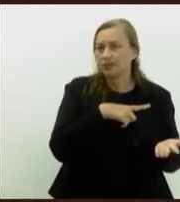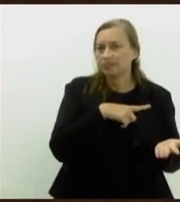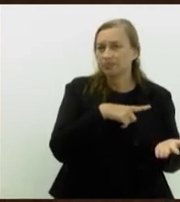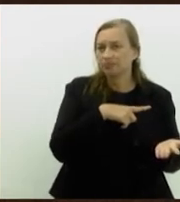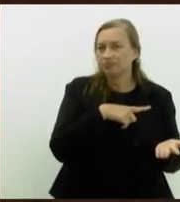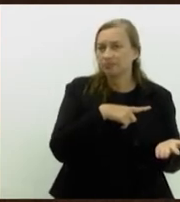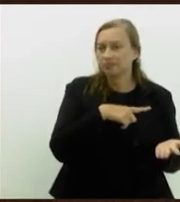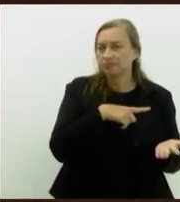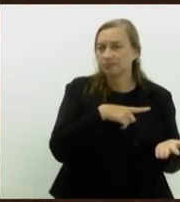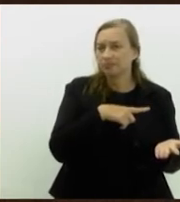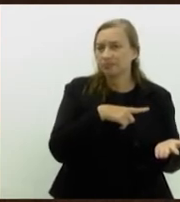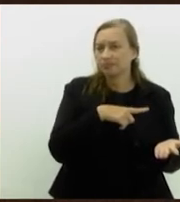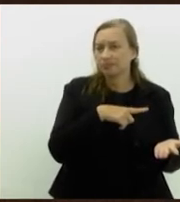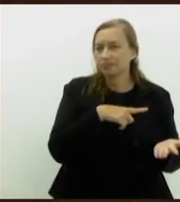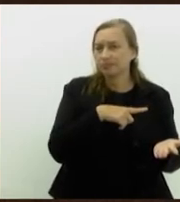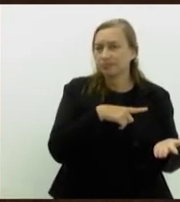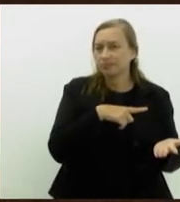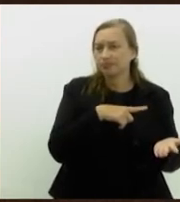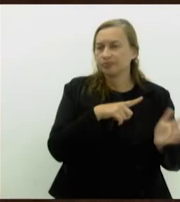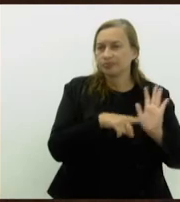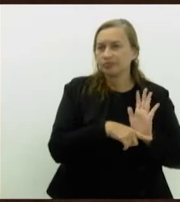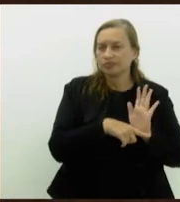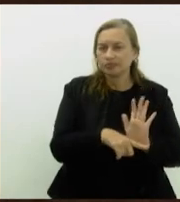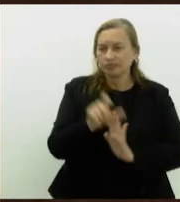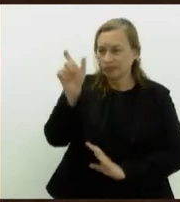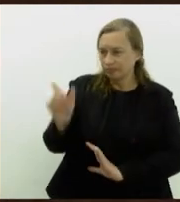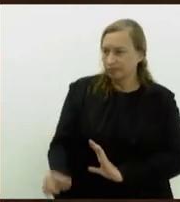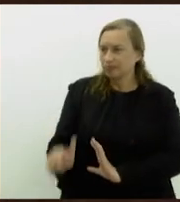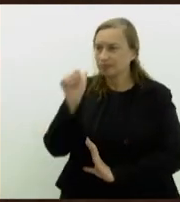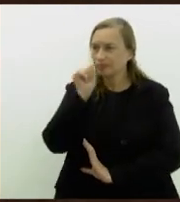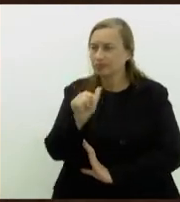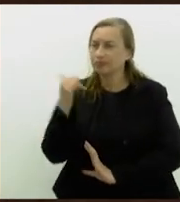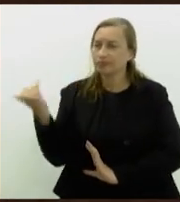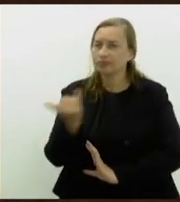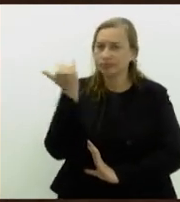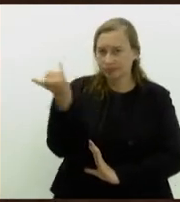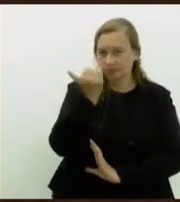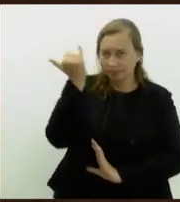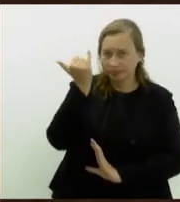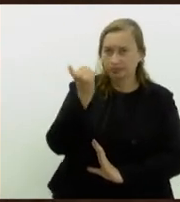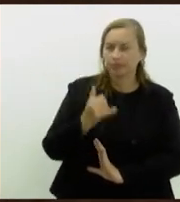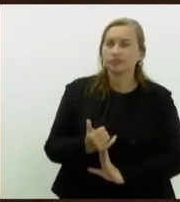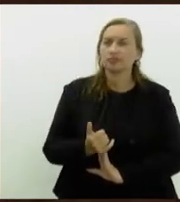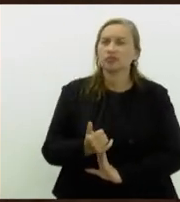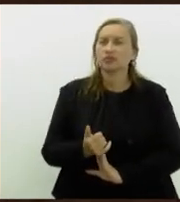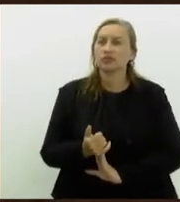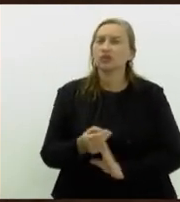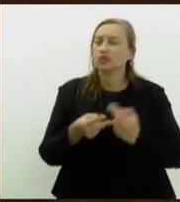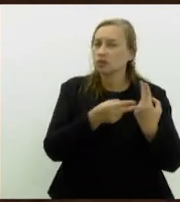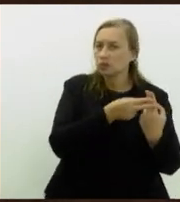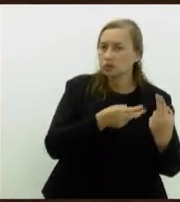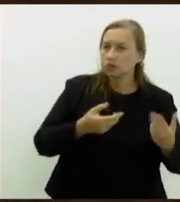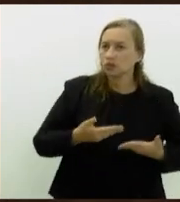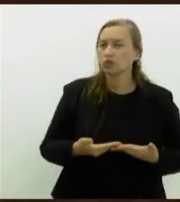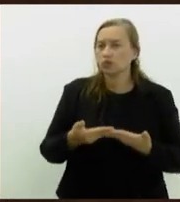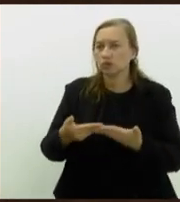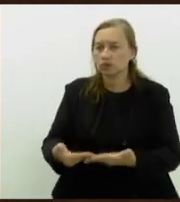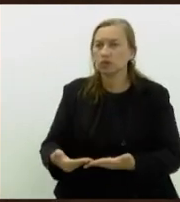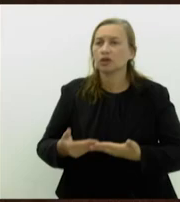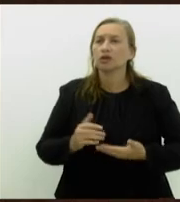sequelas deixadas no corpo dessa mulher. Então, é super importante. E o SUS disponibilizar